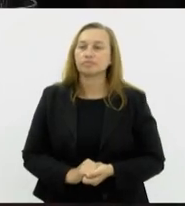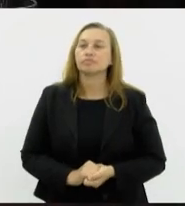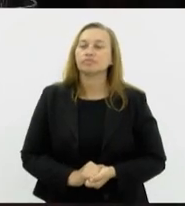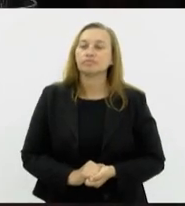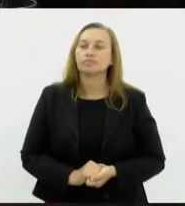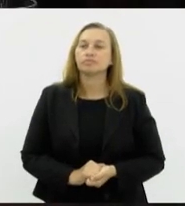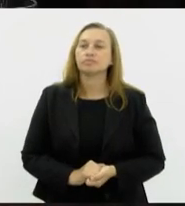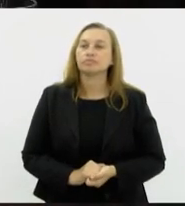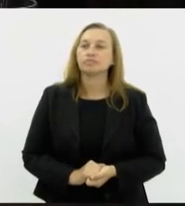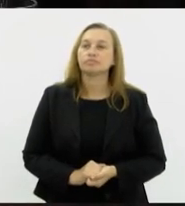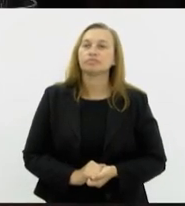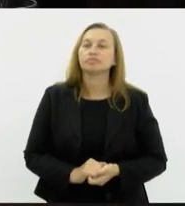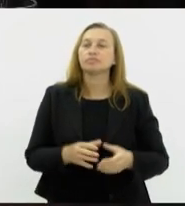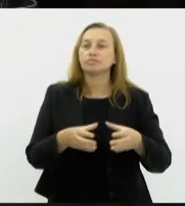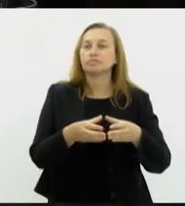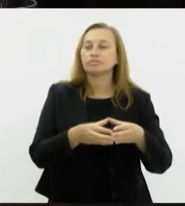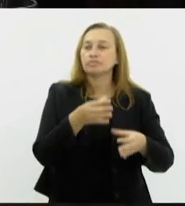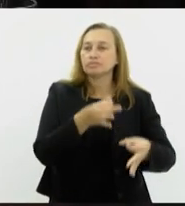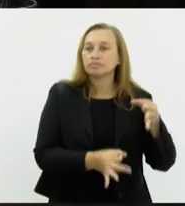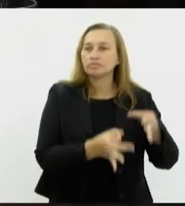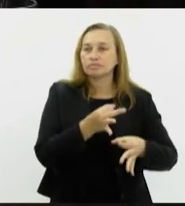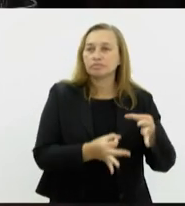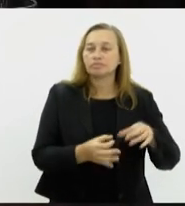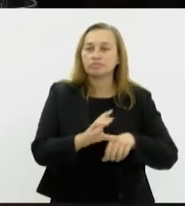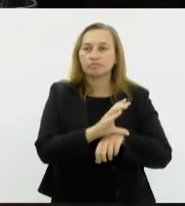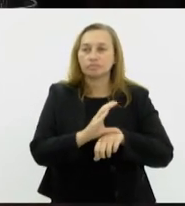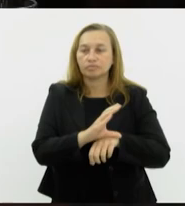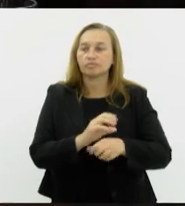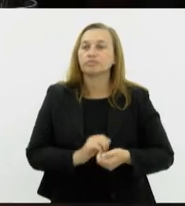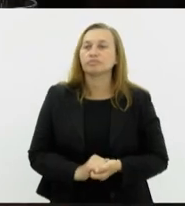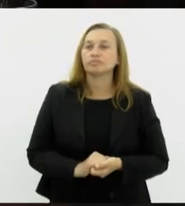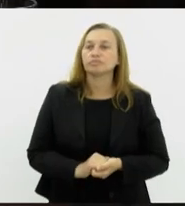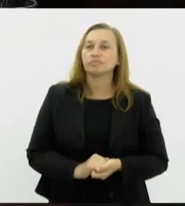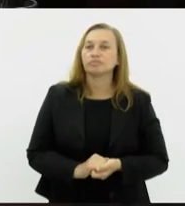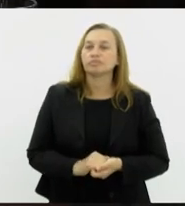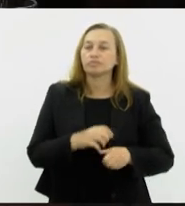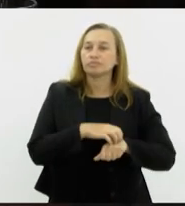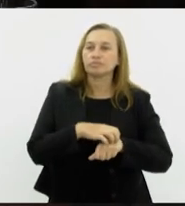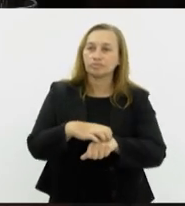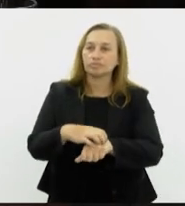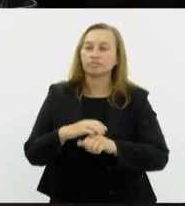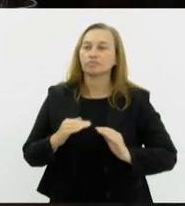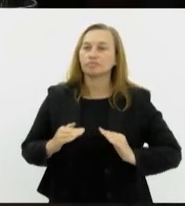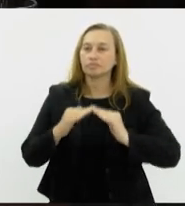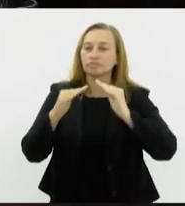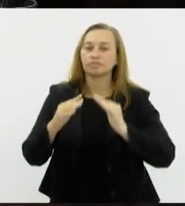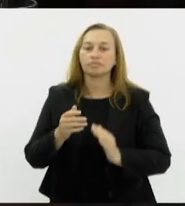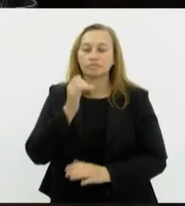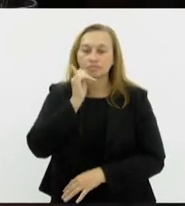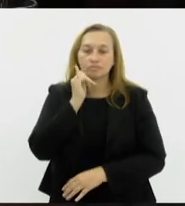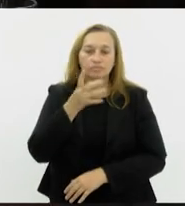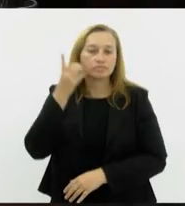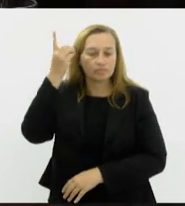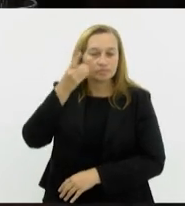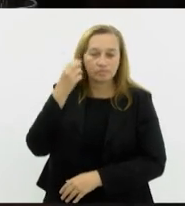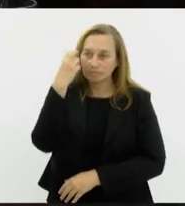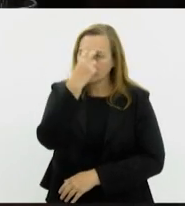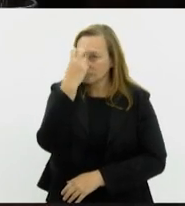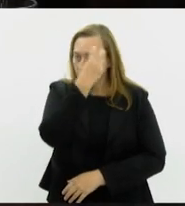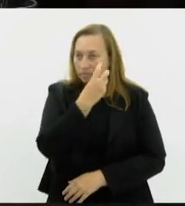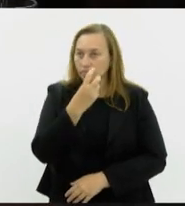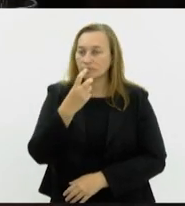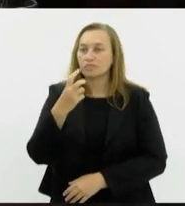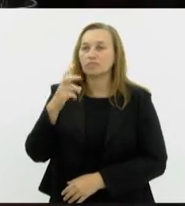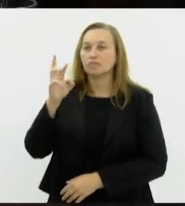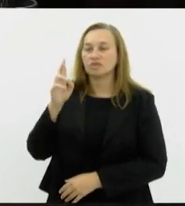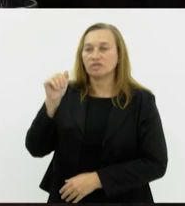das comissões Constituição e Justiça pela Constitucionalidade. De transporte favorável. Relatores deputados Verônica Lima e